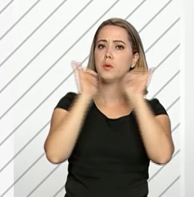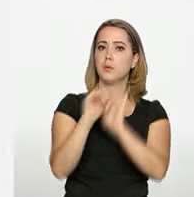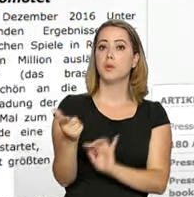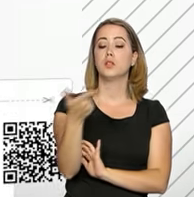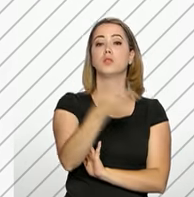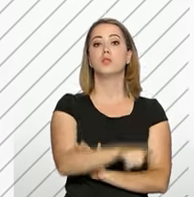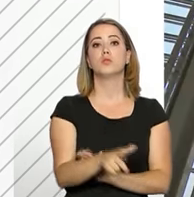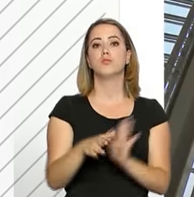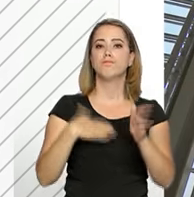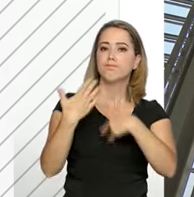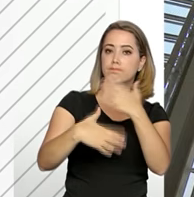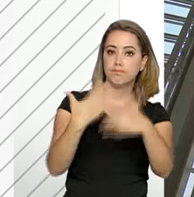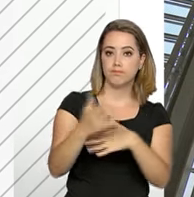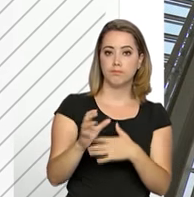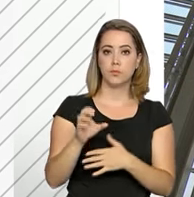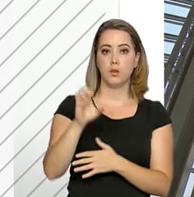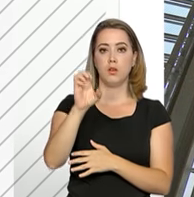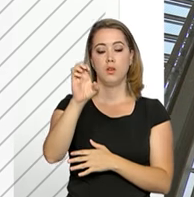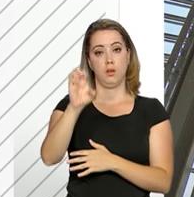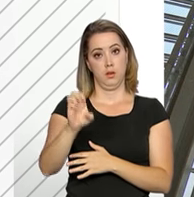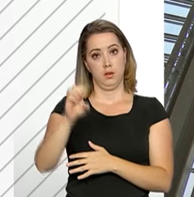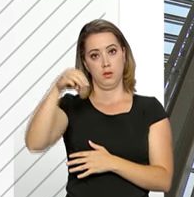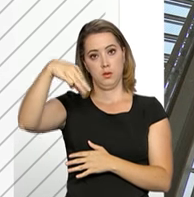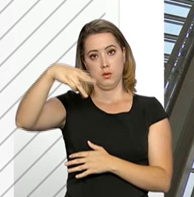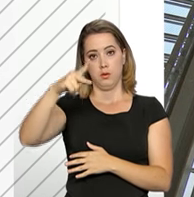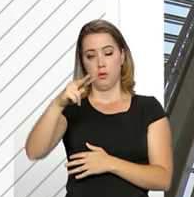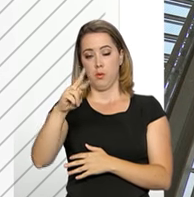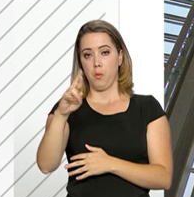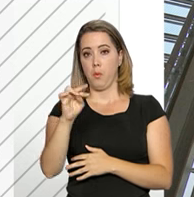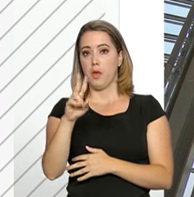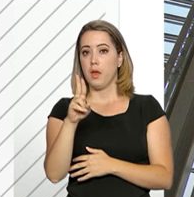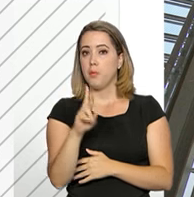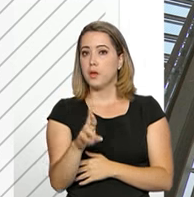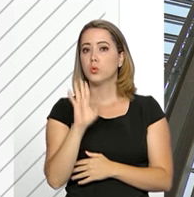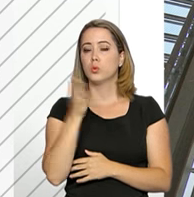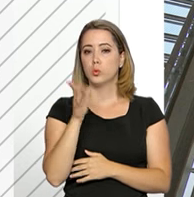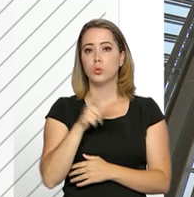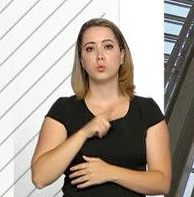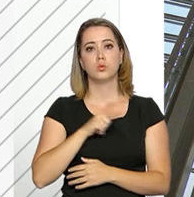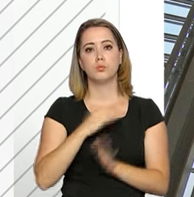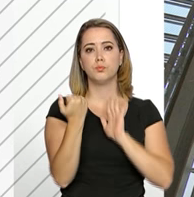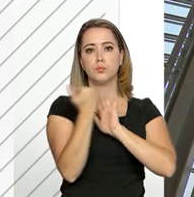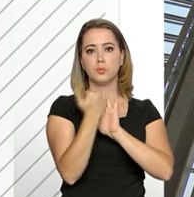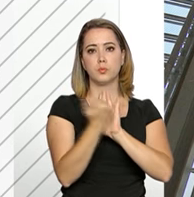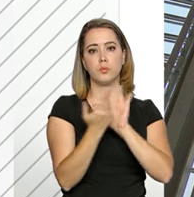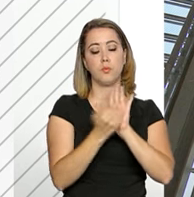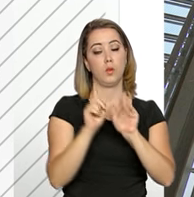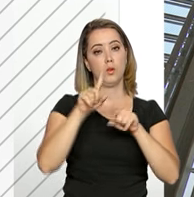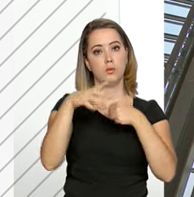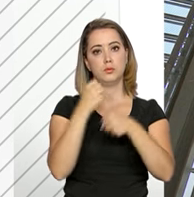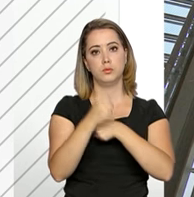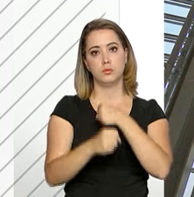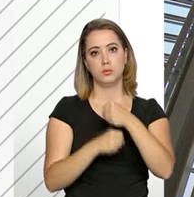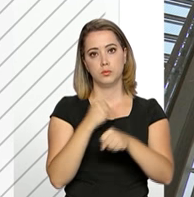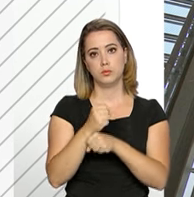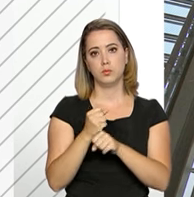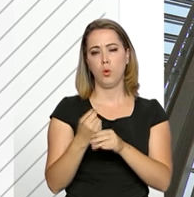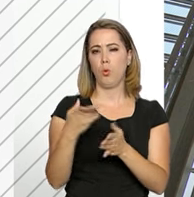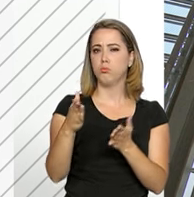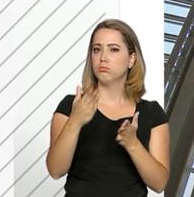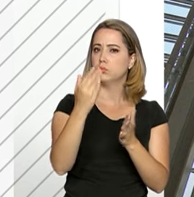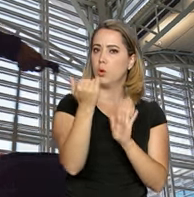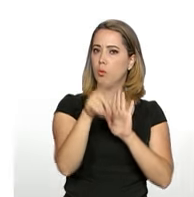de outras que se seguirão em 2017 a embru já conta na programação para o próximo ano com uma